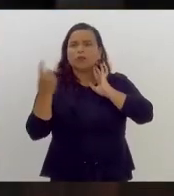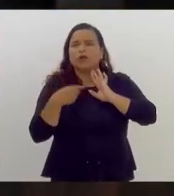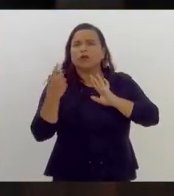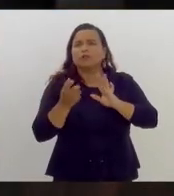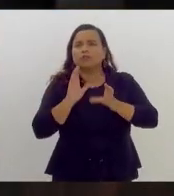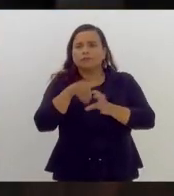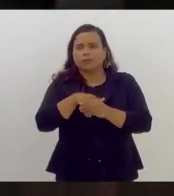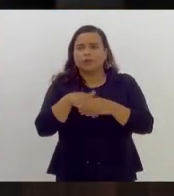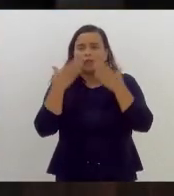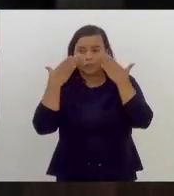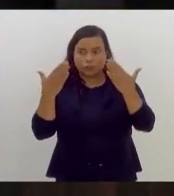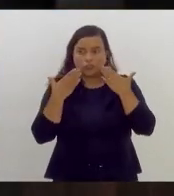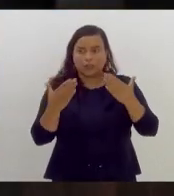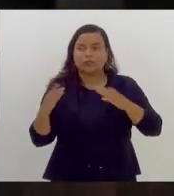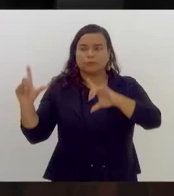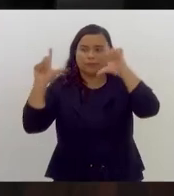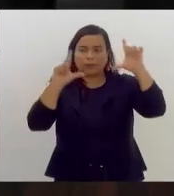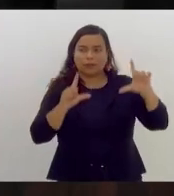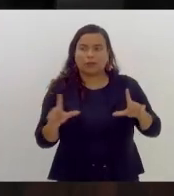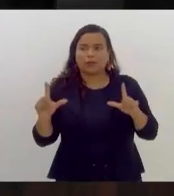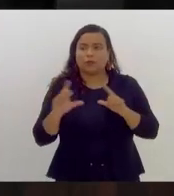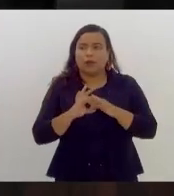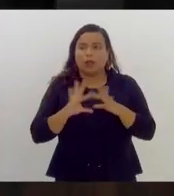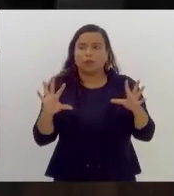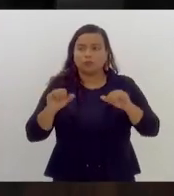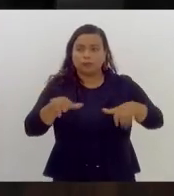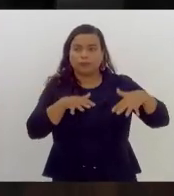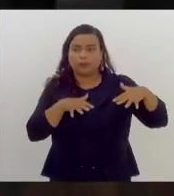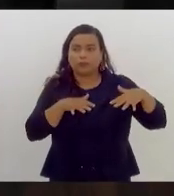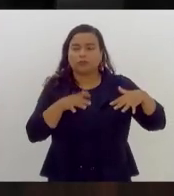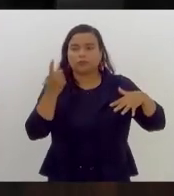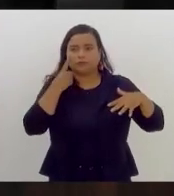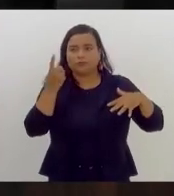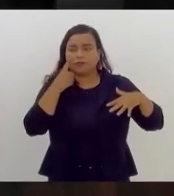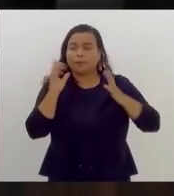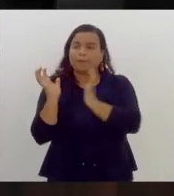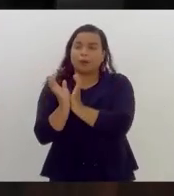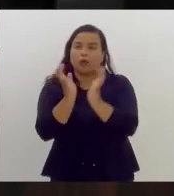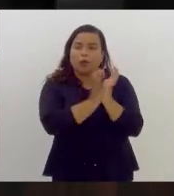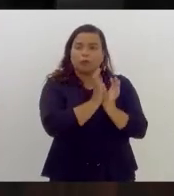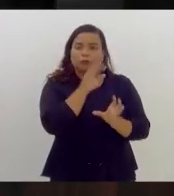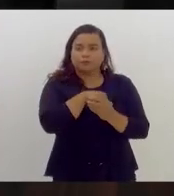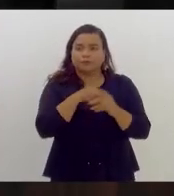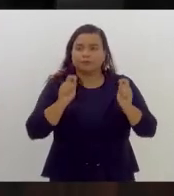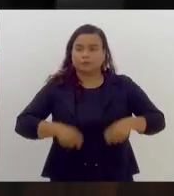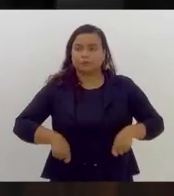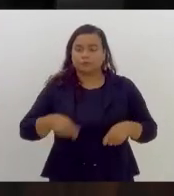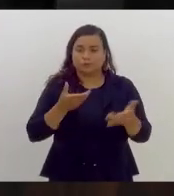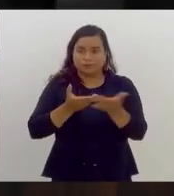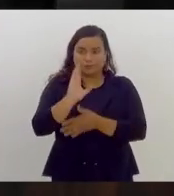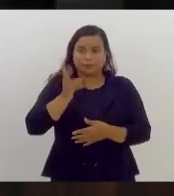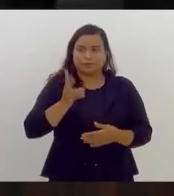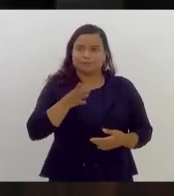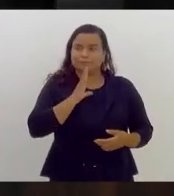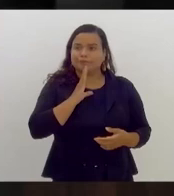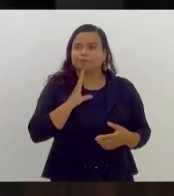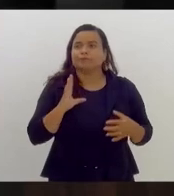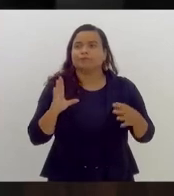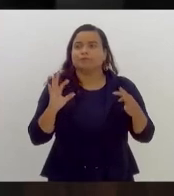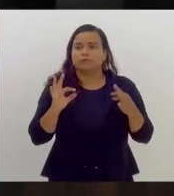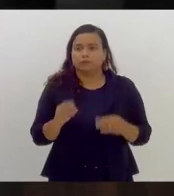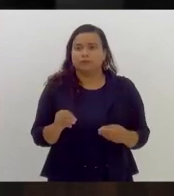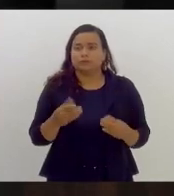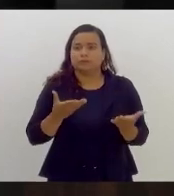destaques no painel, com autorização do plenário, para que possamos votar em bloco. Se os que aprovam permaneçam como estão,